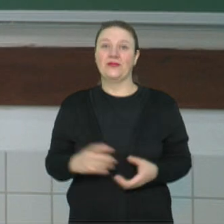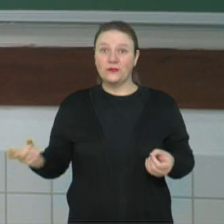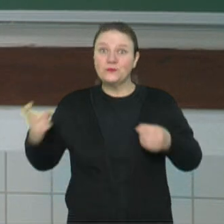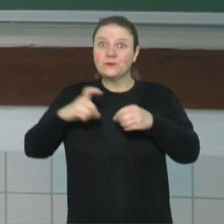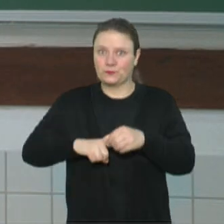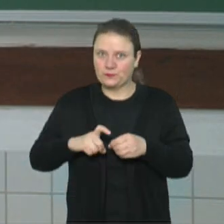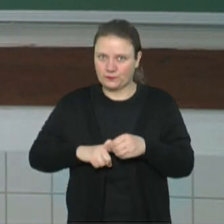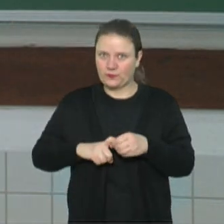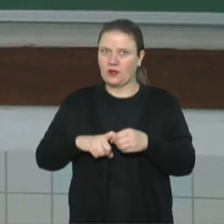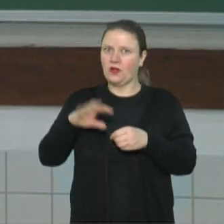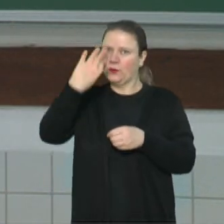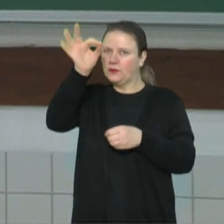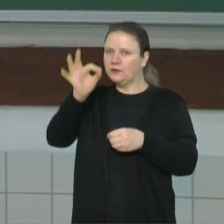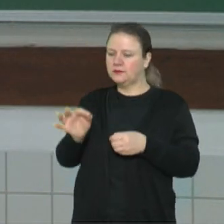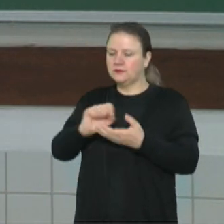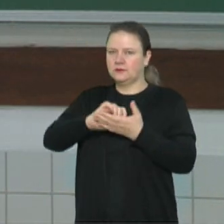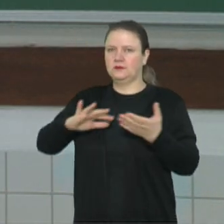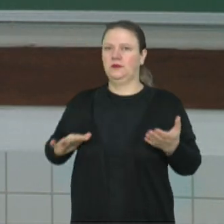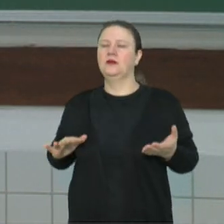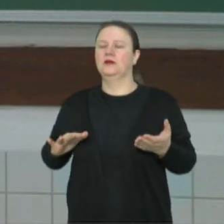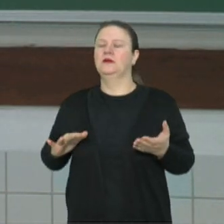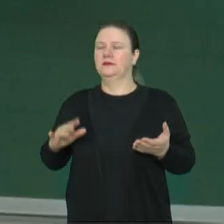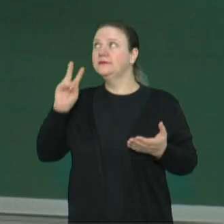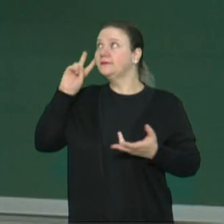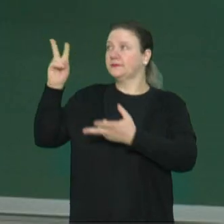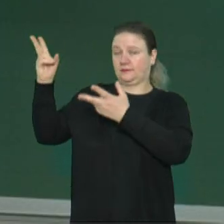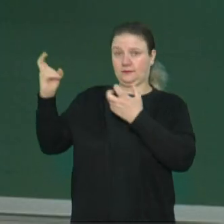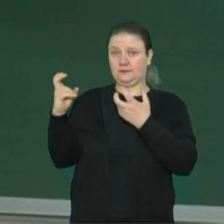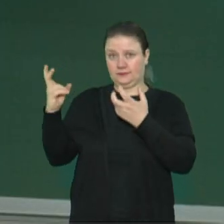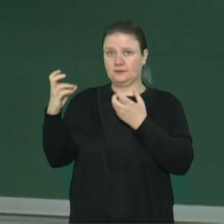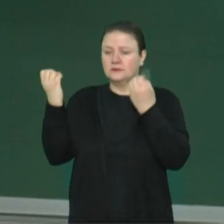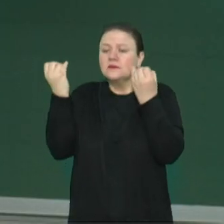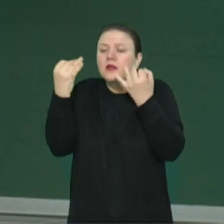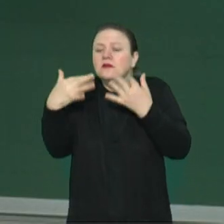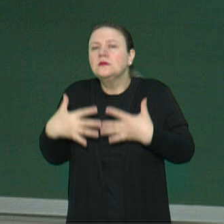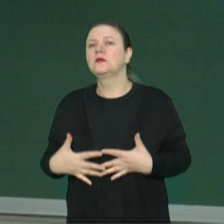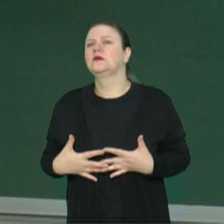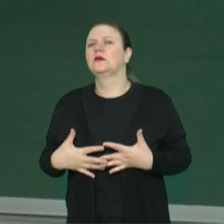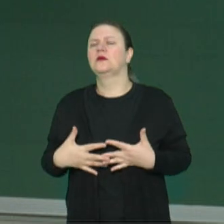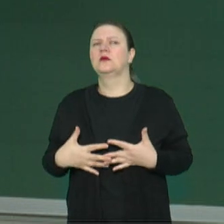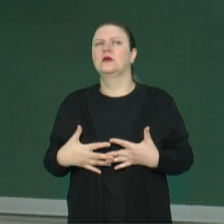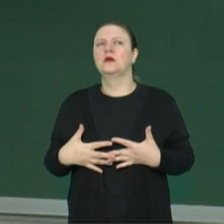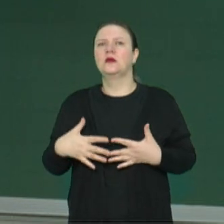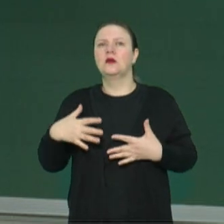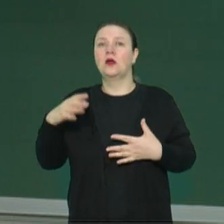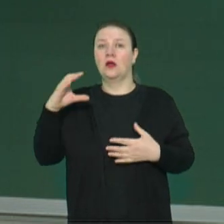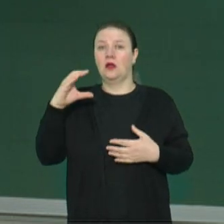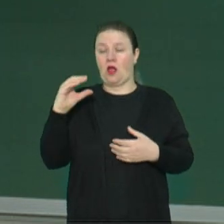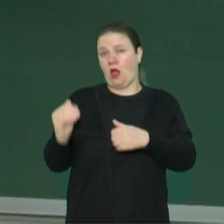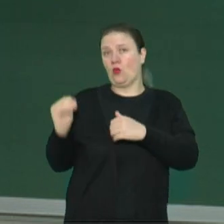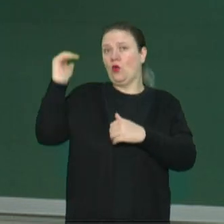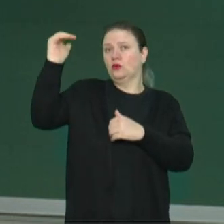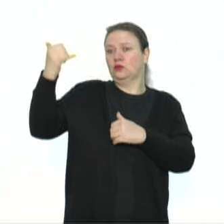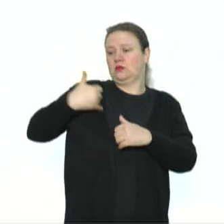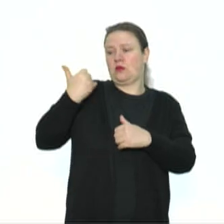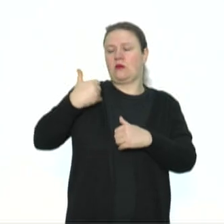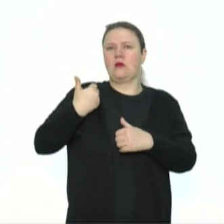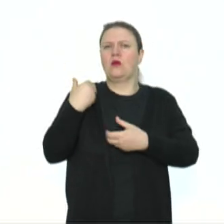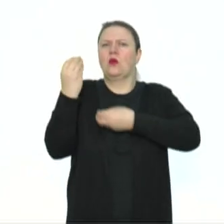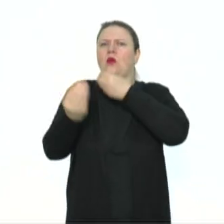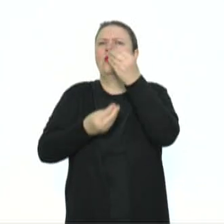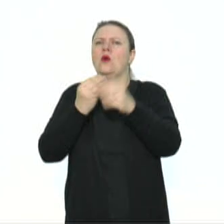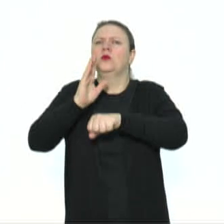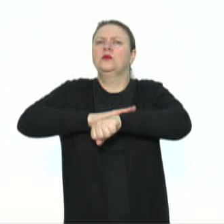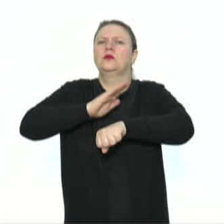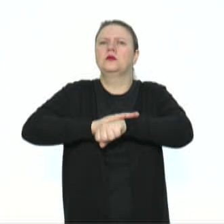Voltando então, pessoal, com a correção da atividade que tinha ficado aqui para vocês, atividade descritiva, né, que falava sobre o quê? Na categoria adulta, no jiu-jitsu, né, como é a